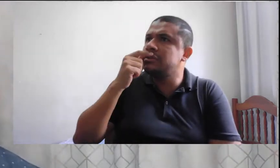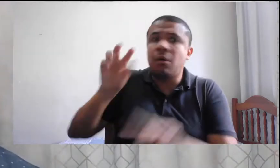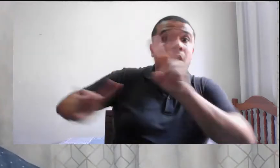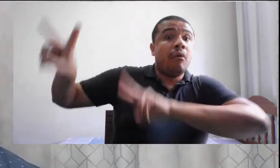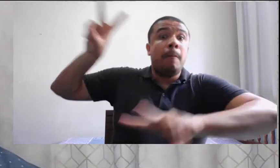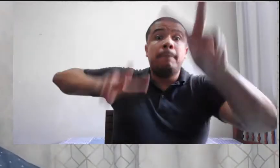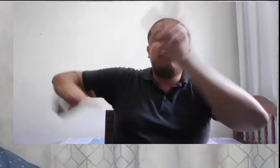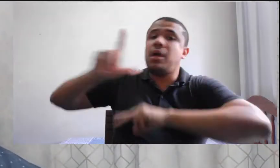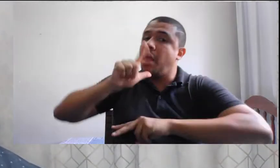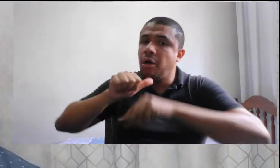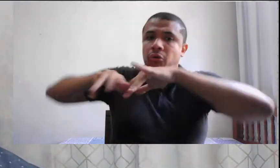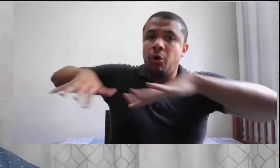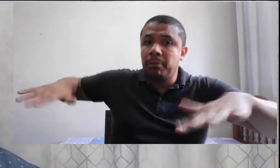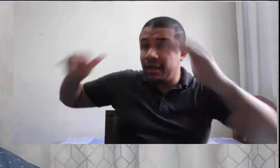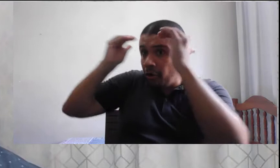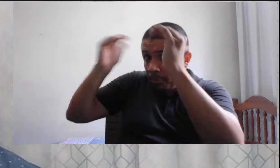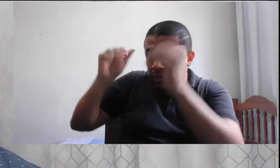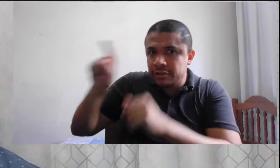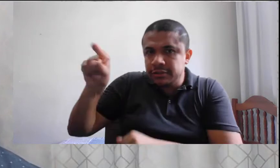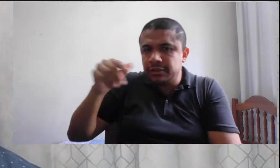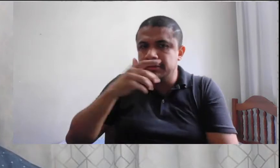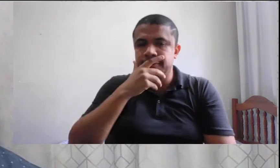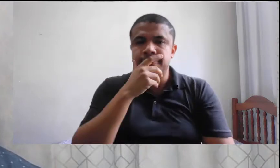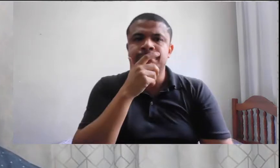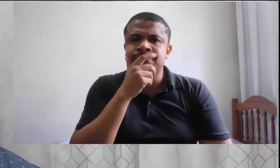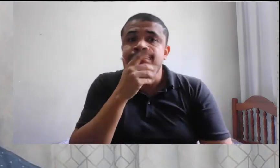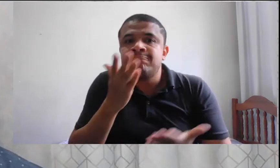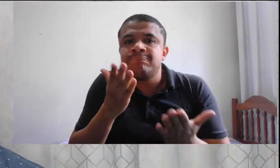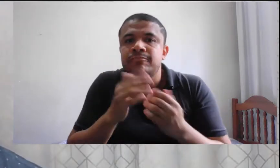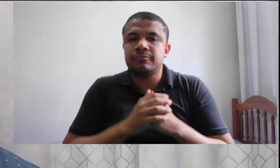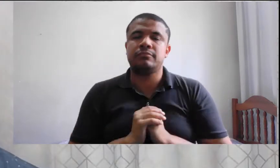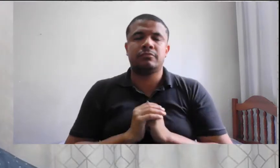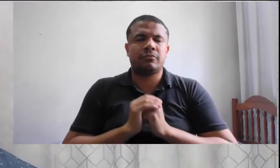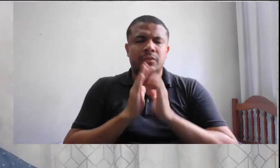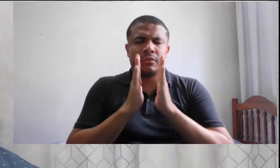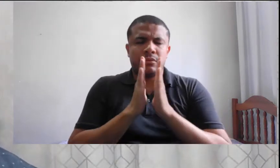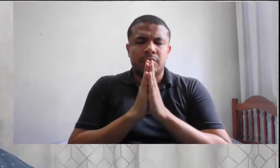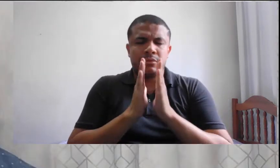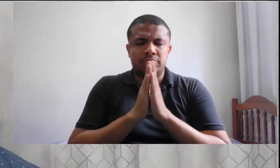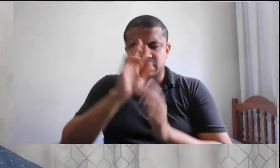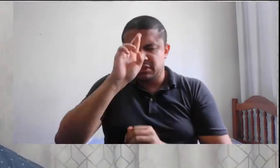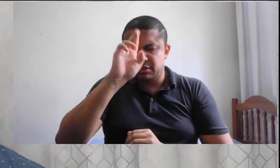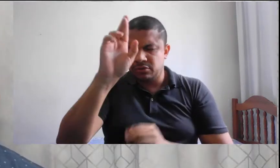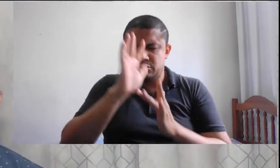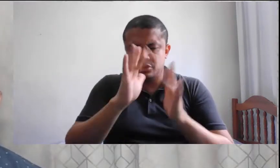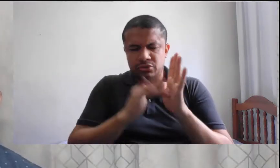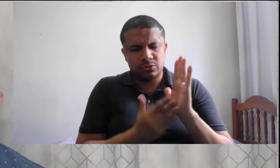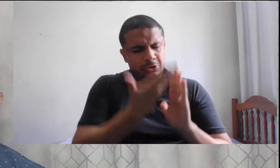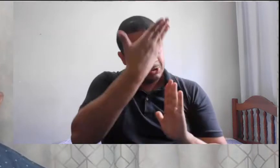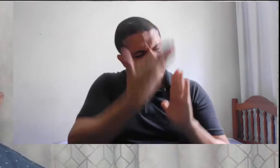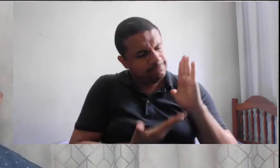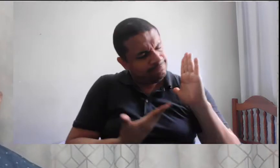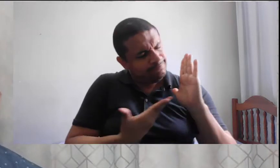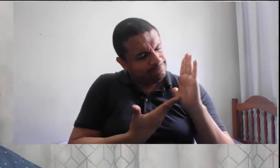o vento e o mar lhe obedecem? Senhor, eis aí a sua palavra